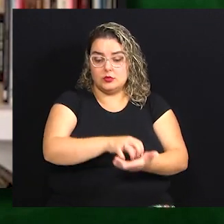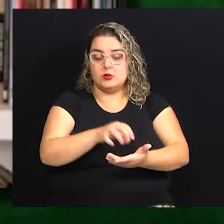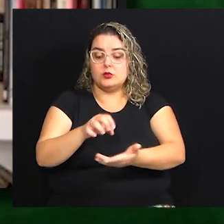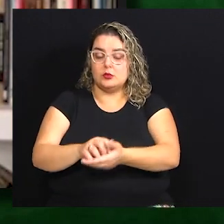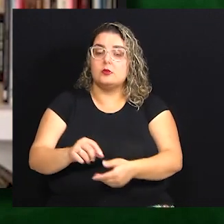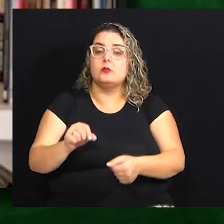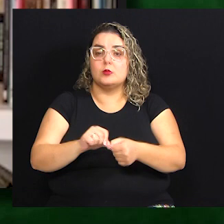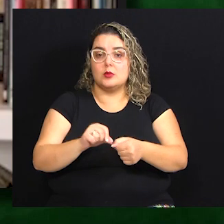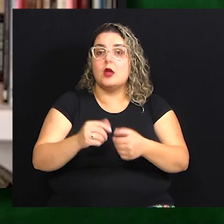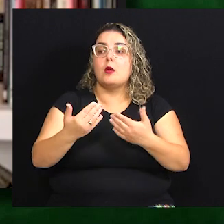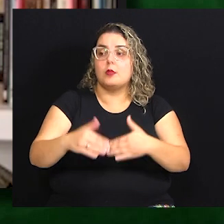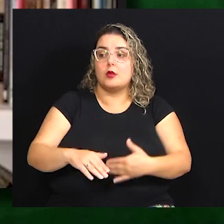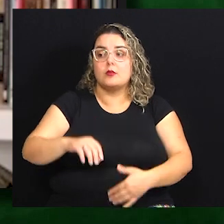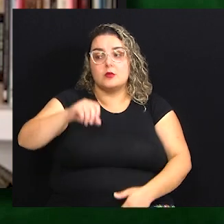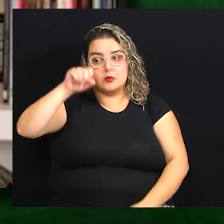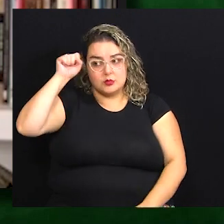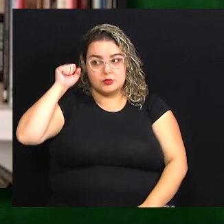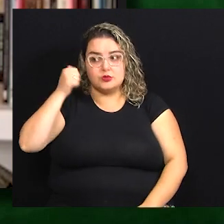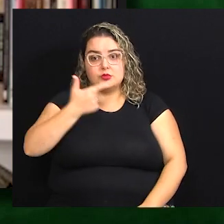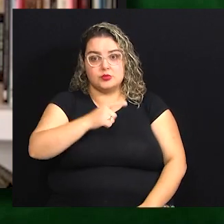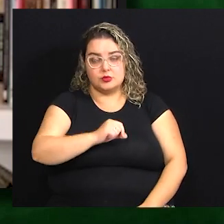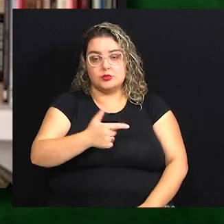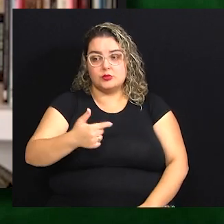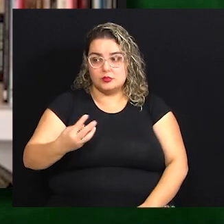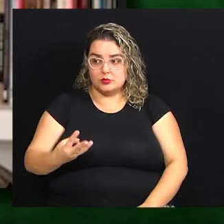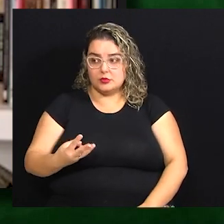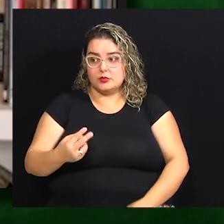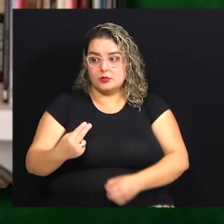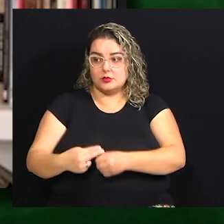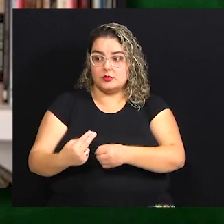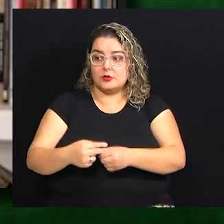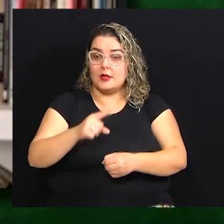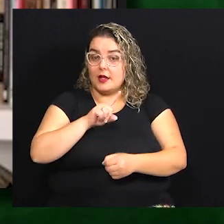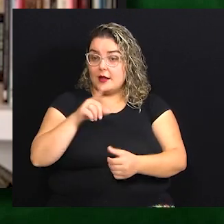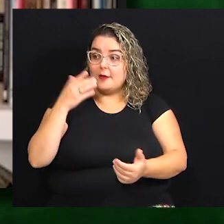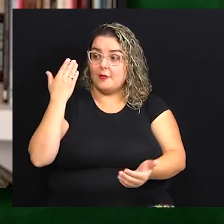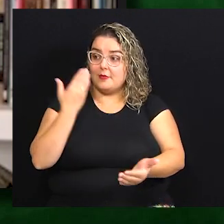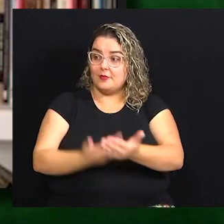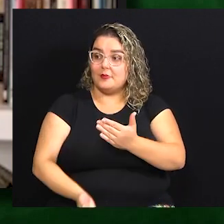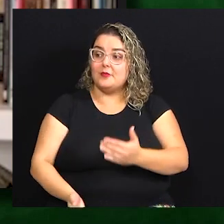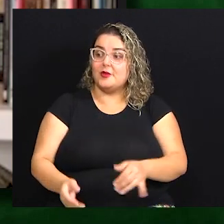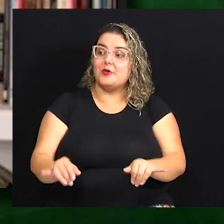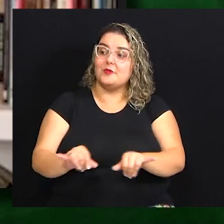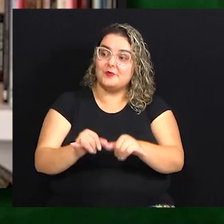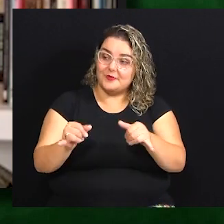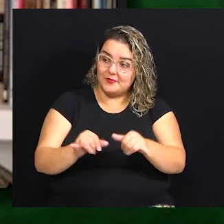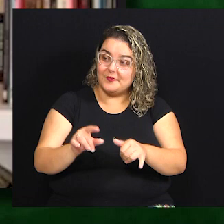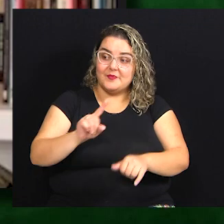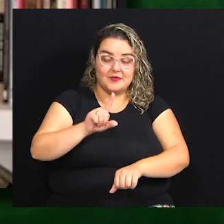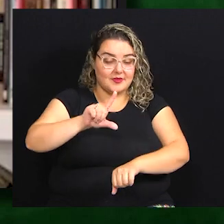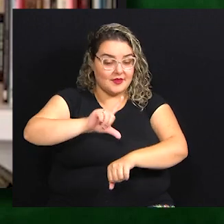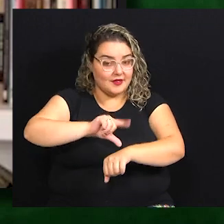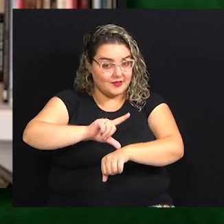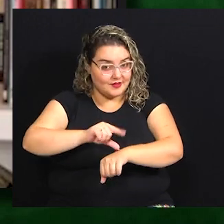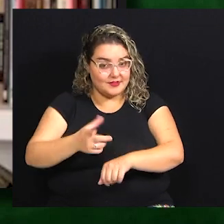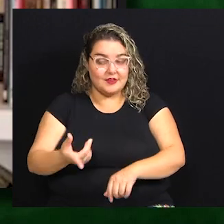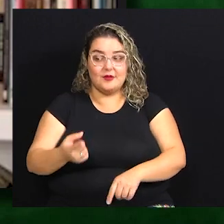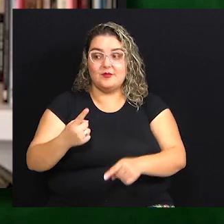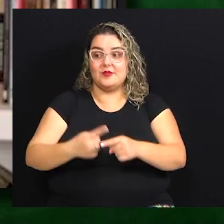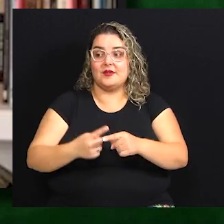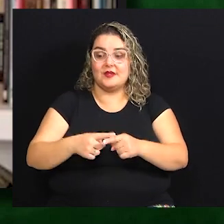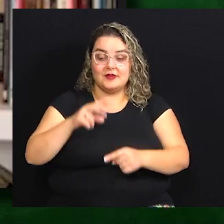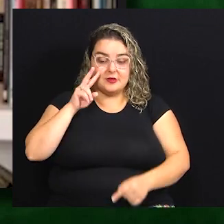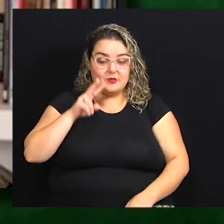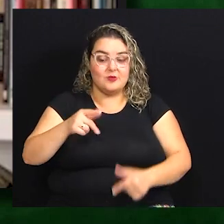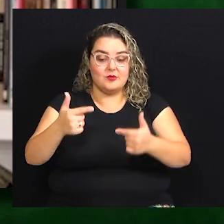de realização da prova do vestibular de 2023 da Unicamp. Não vá perder por uma bobagem, não vá se atrasar porque não